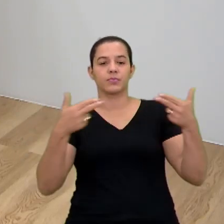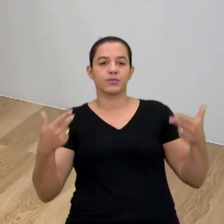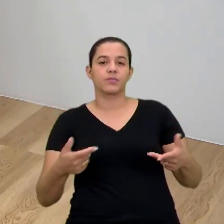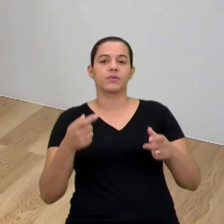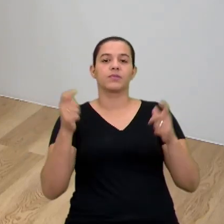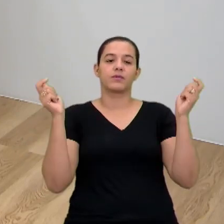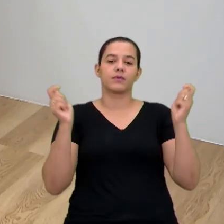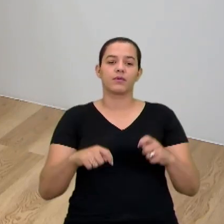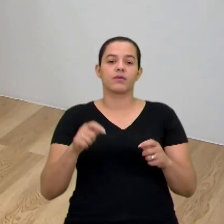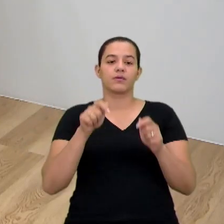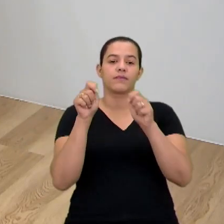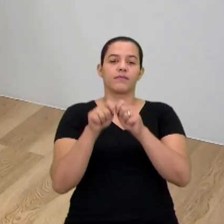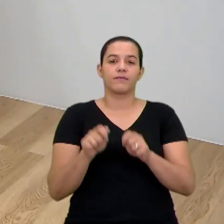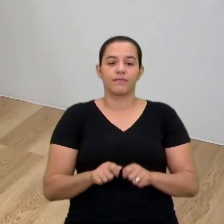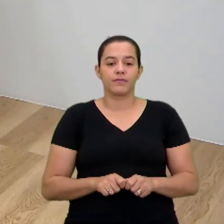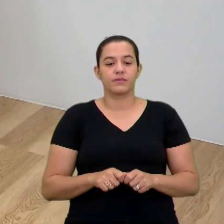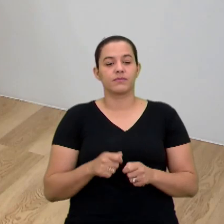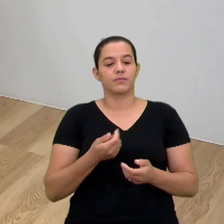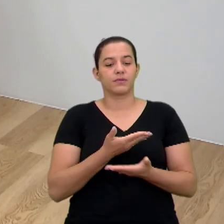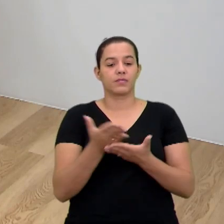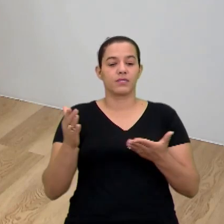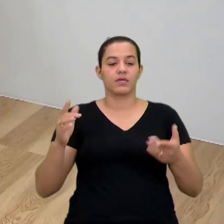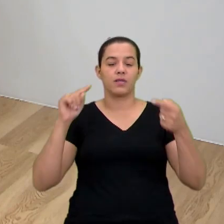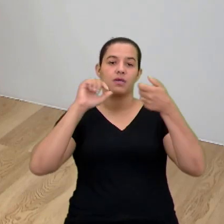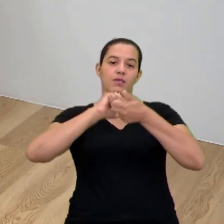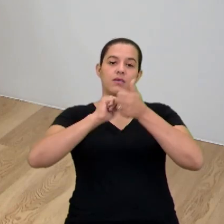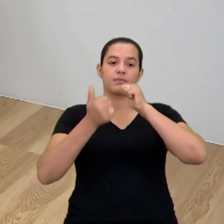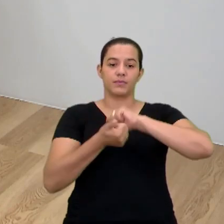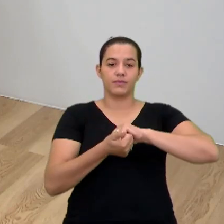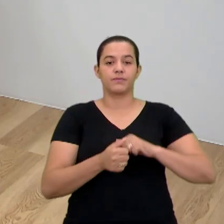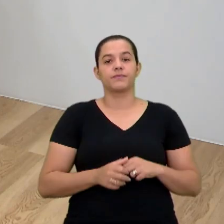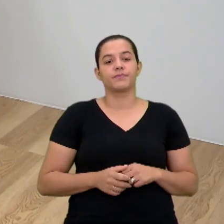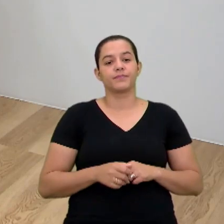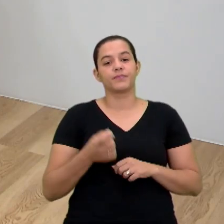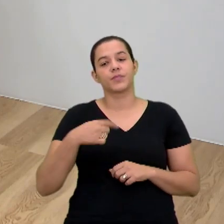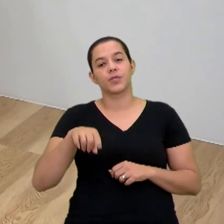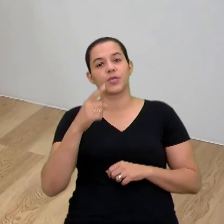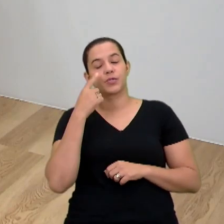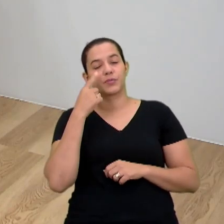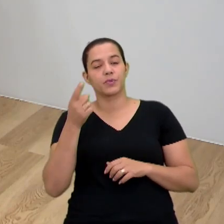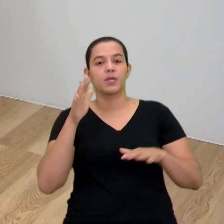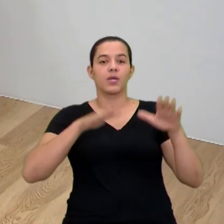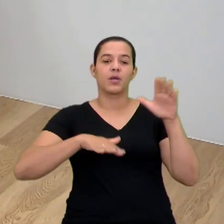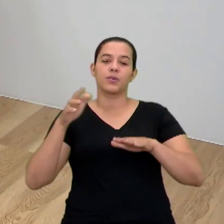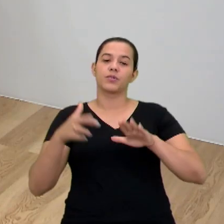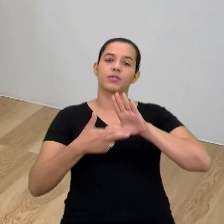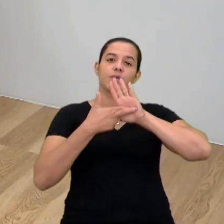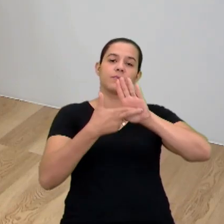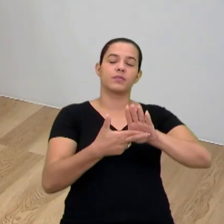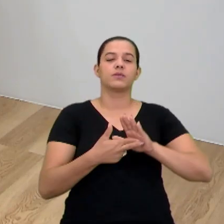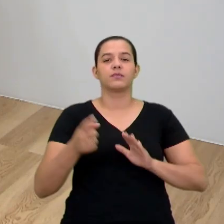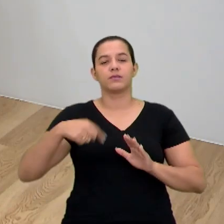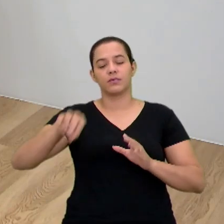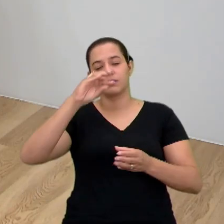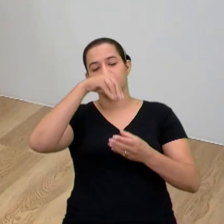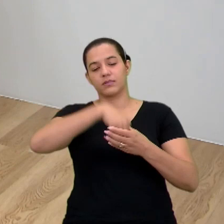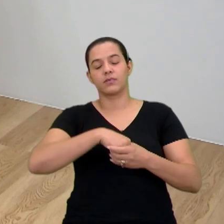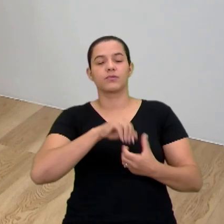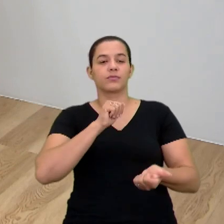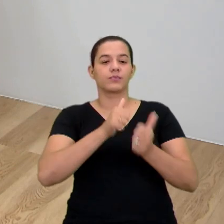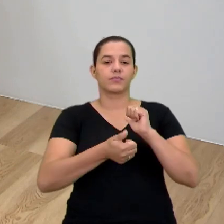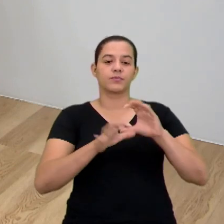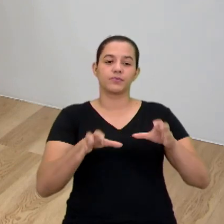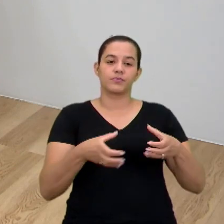que devem ser adequadas. Então, temos um problema ainda de representatividade no Comitê Olímpico, né? É óbvio